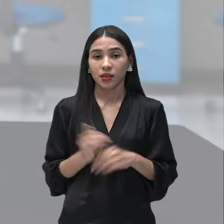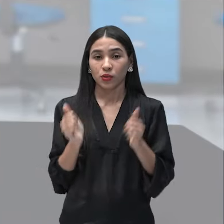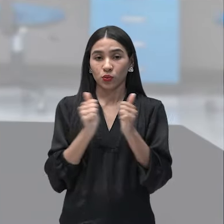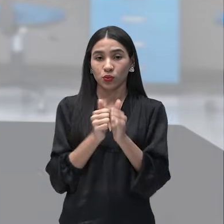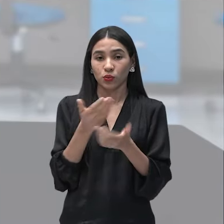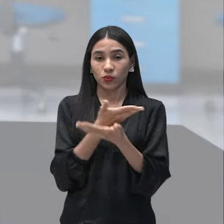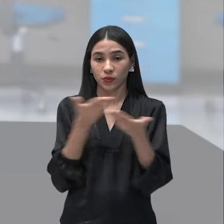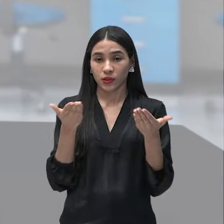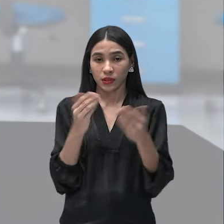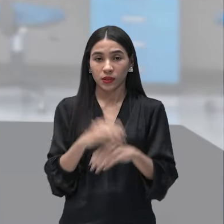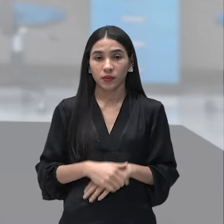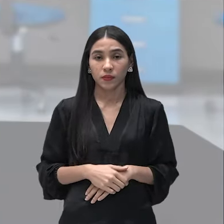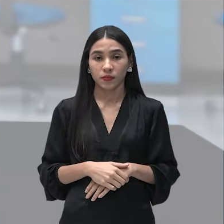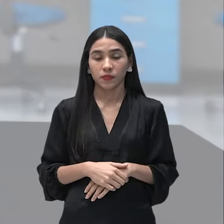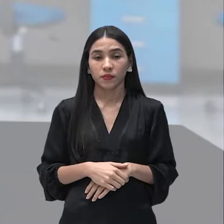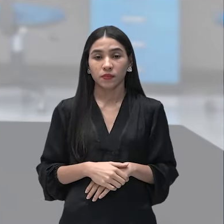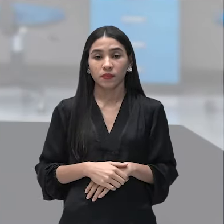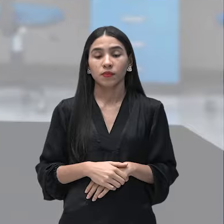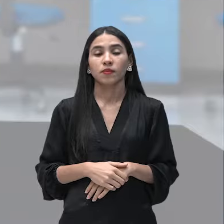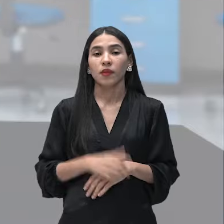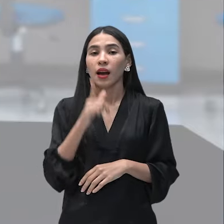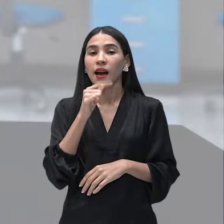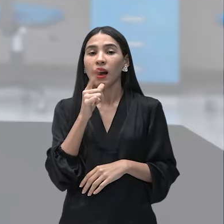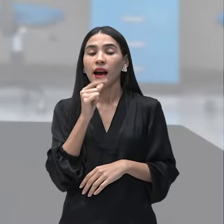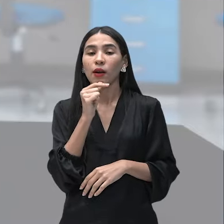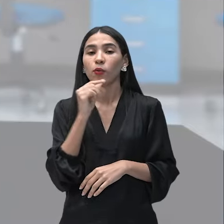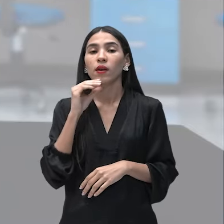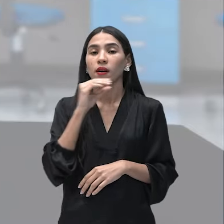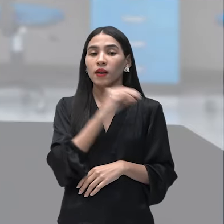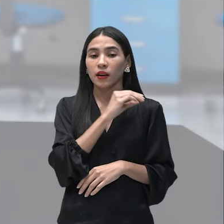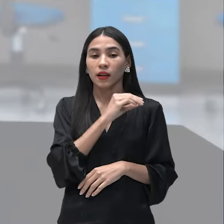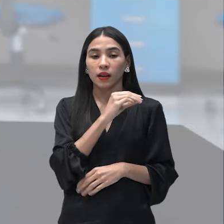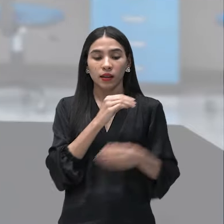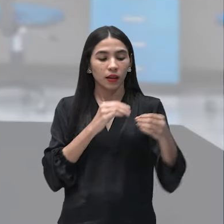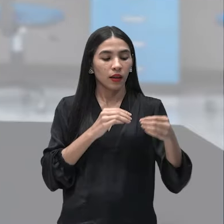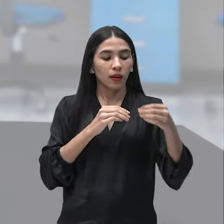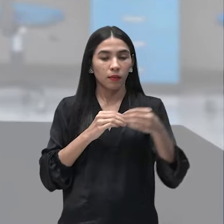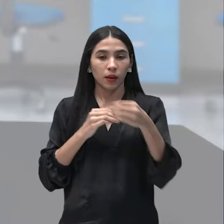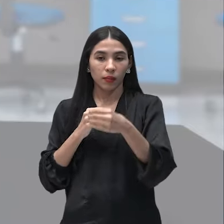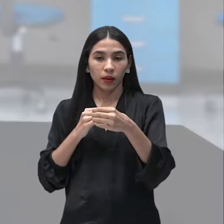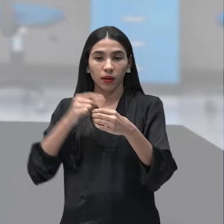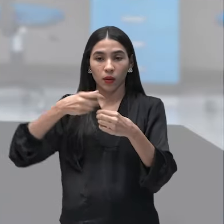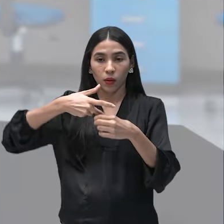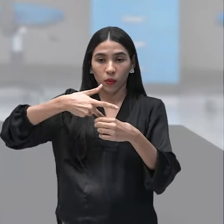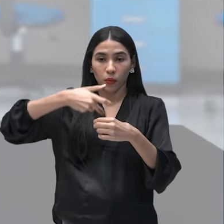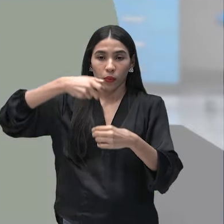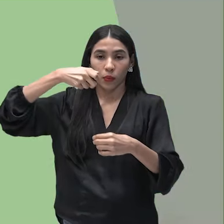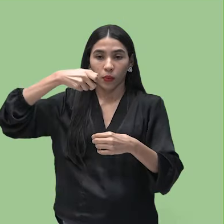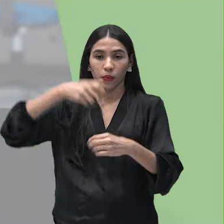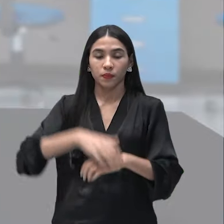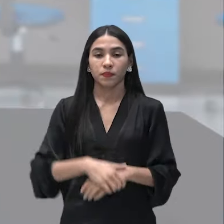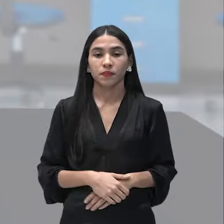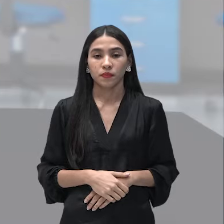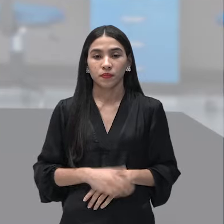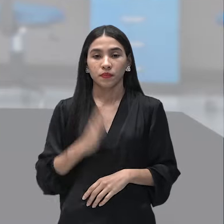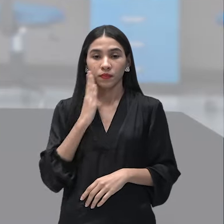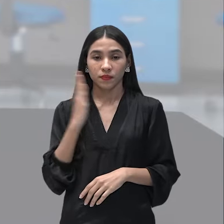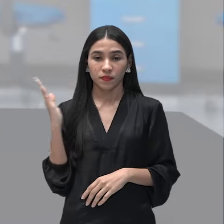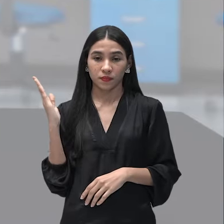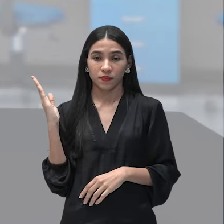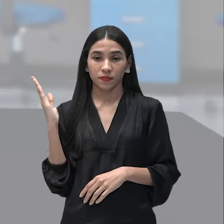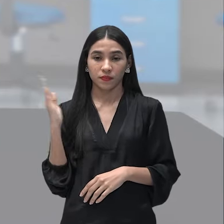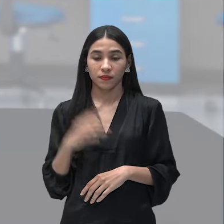aí com vocês, colocando a água morna em cada tubo de ensaio desse. Tá bom? Vamos lá. Muito